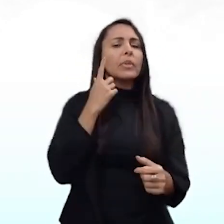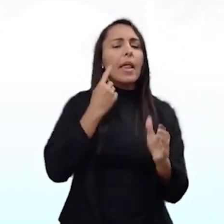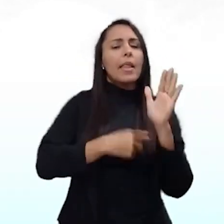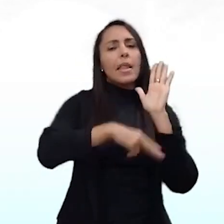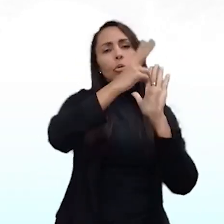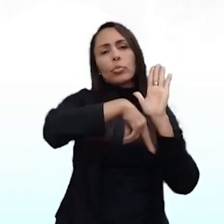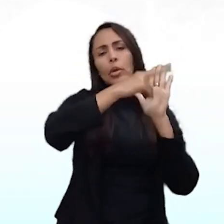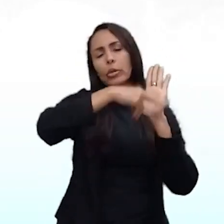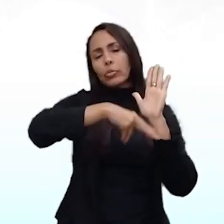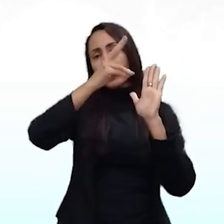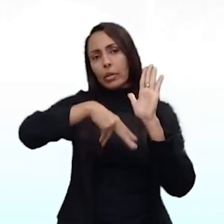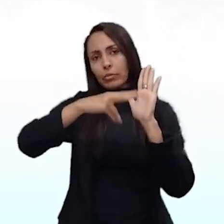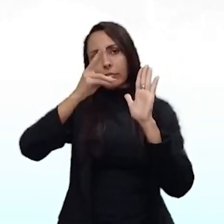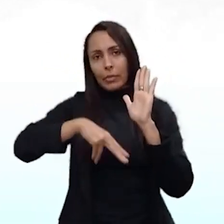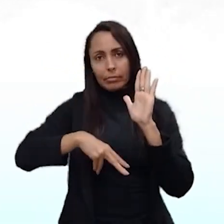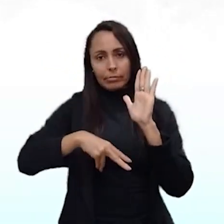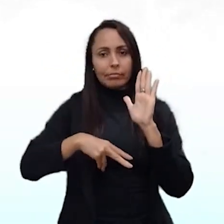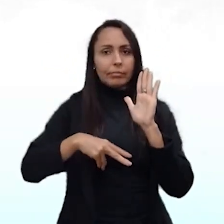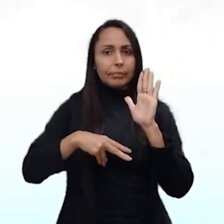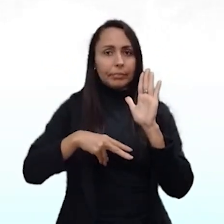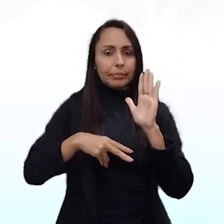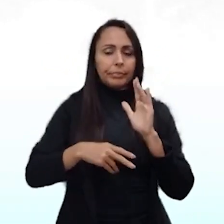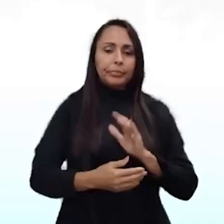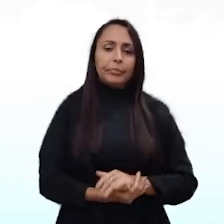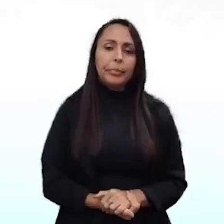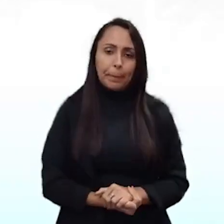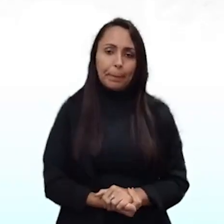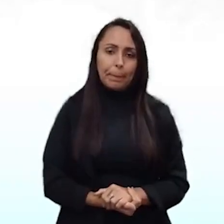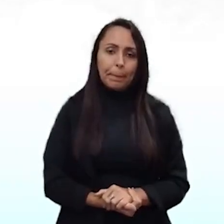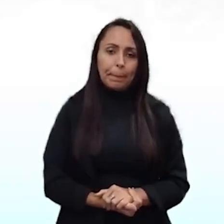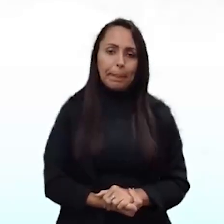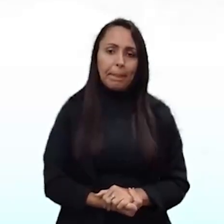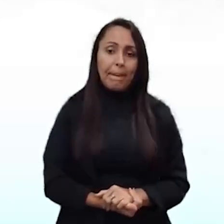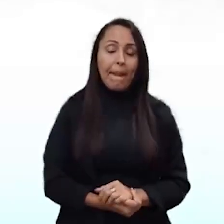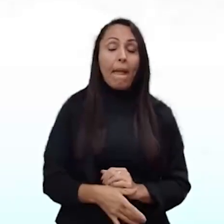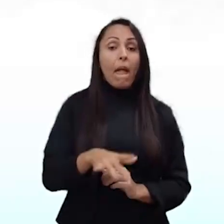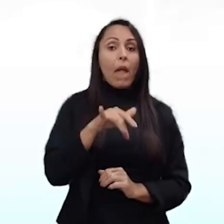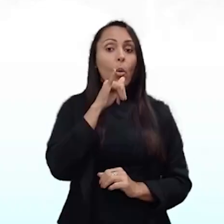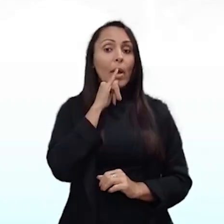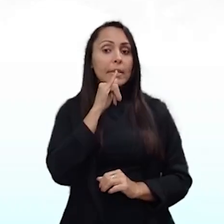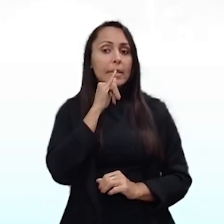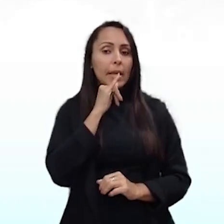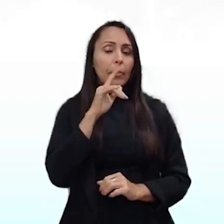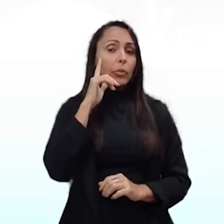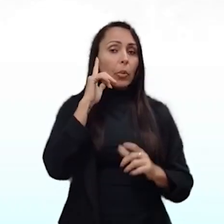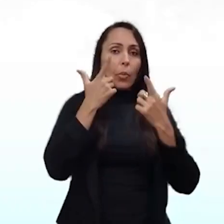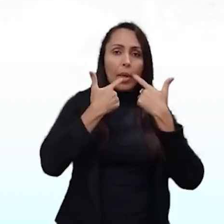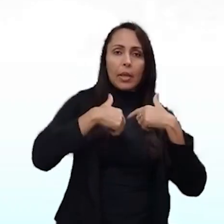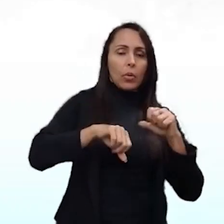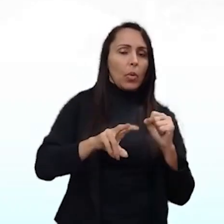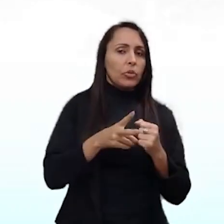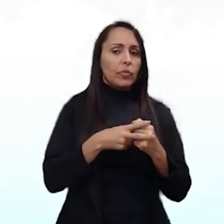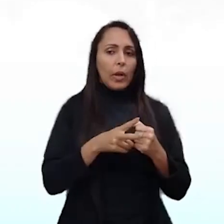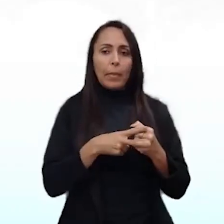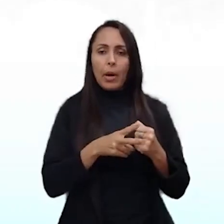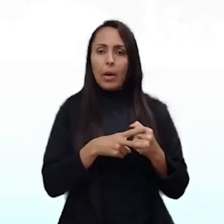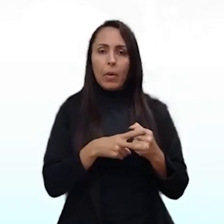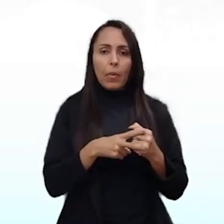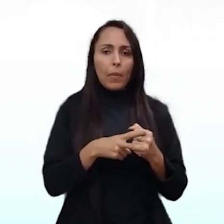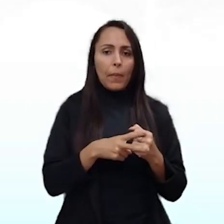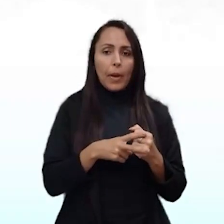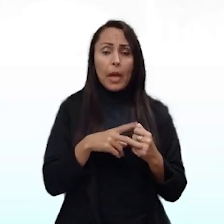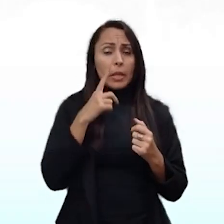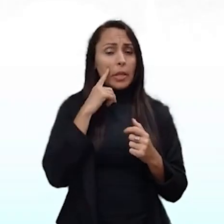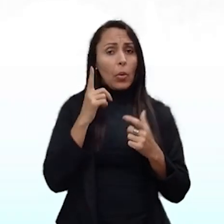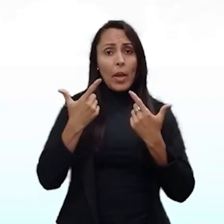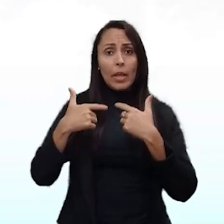leitura e de resolução de questões. Passando aí outro exemplo. Ó. Agora esse exemplo não é linguagem verbal e não